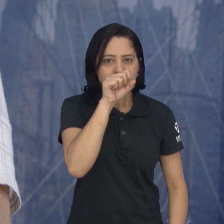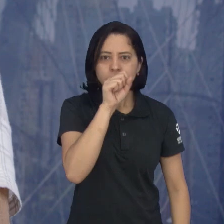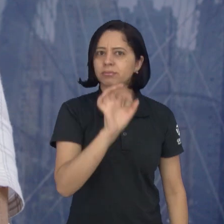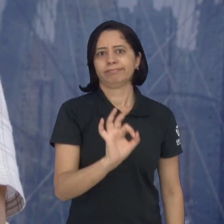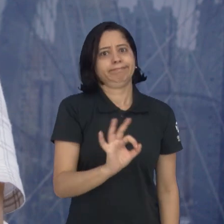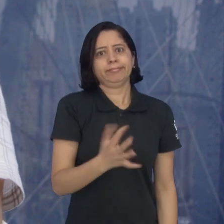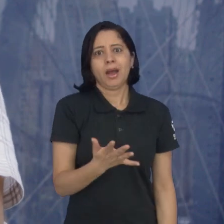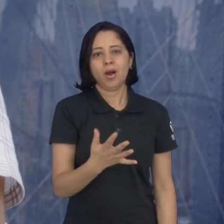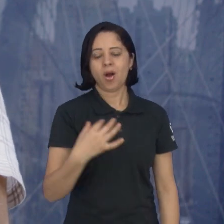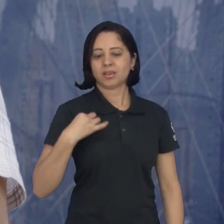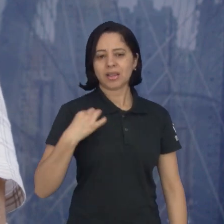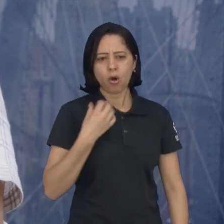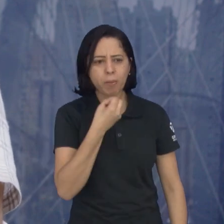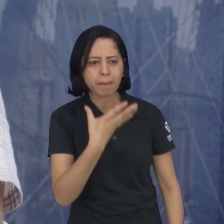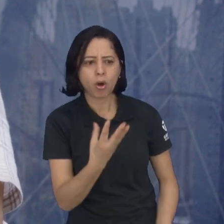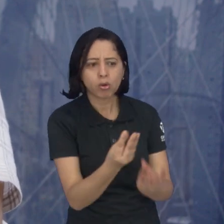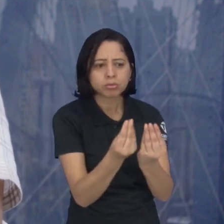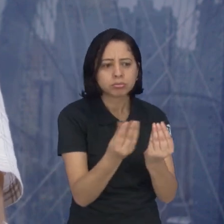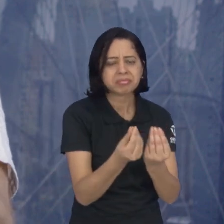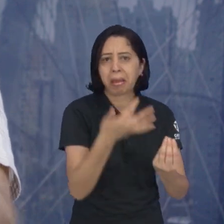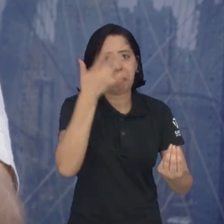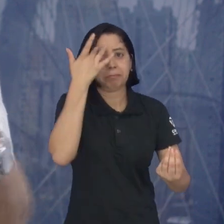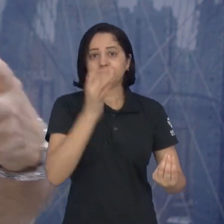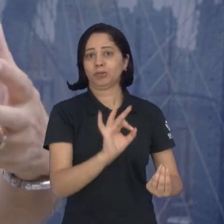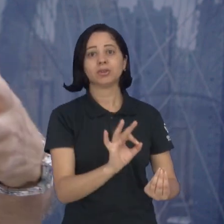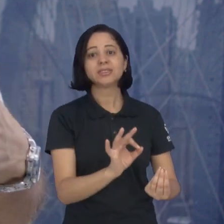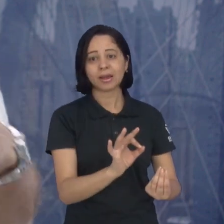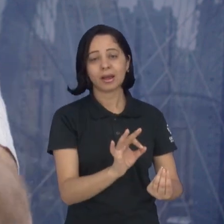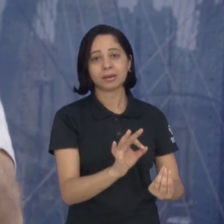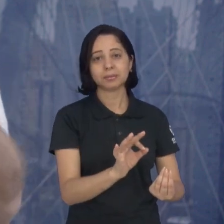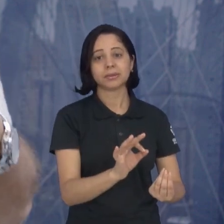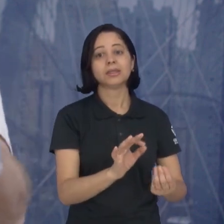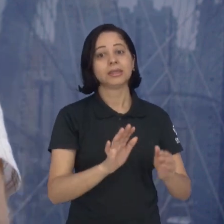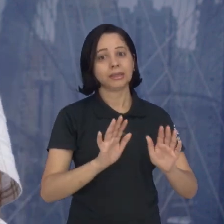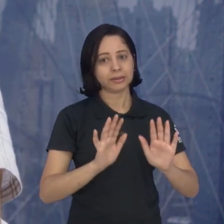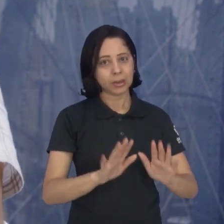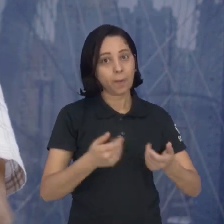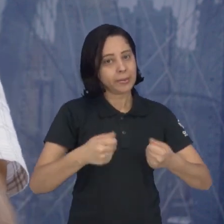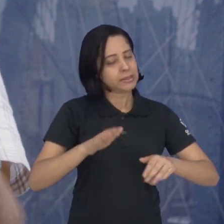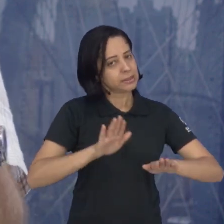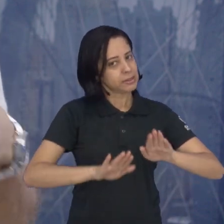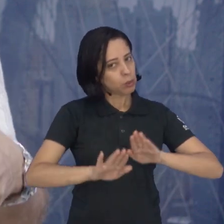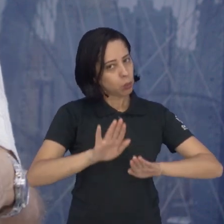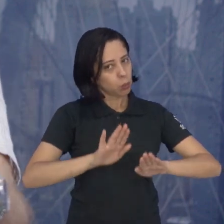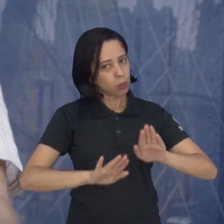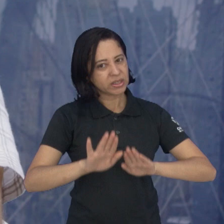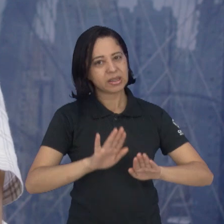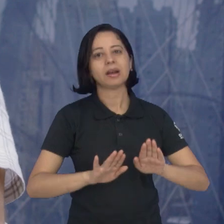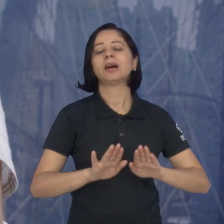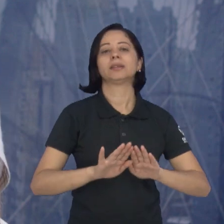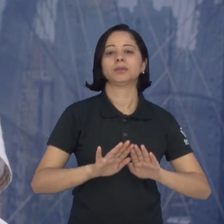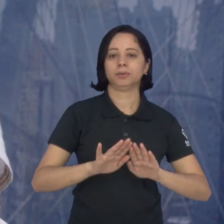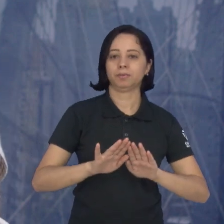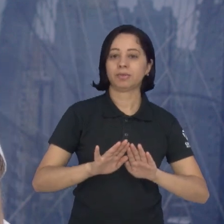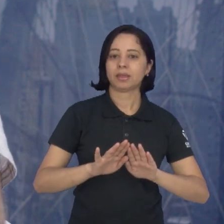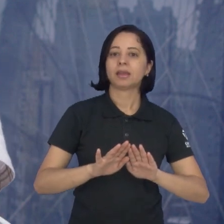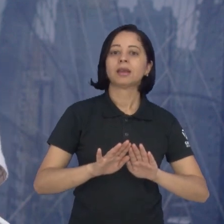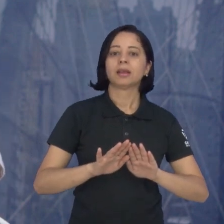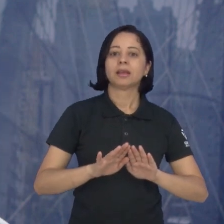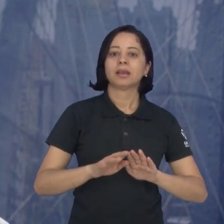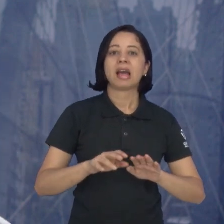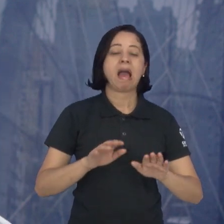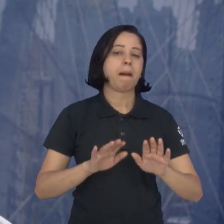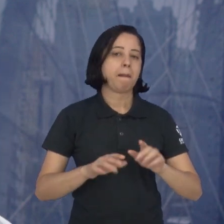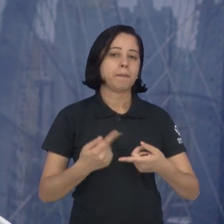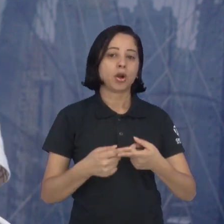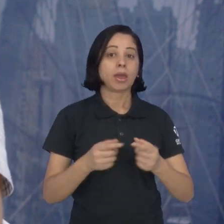muito cuidado nessas coisas que não são produzidas em massa. Eu digo, que não tem marca, né? Ou que tem marca, mas que